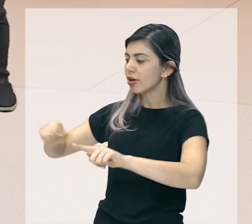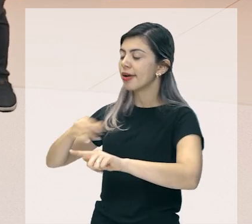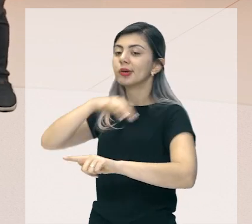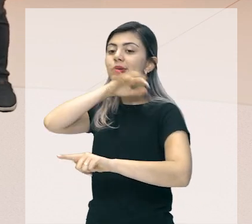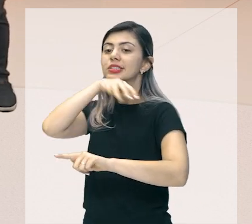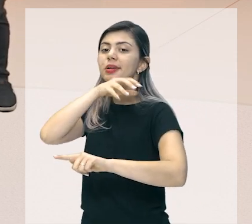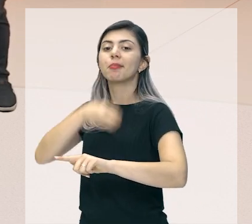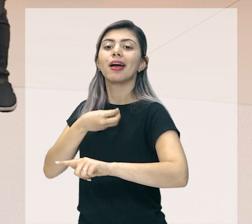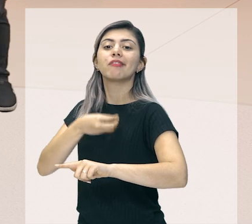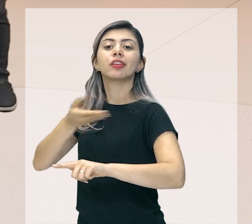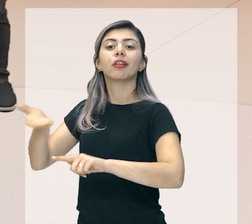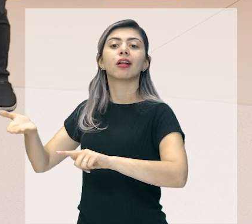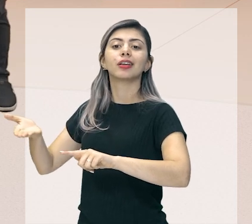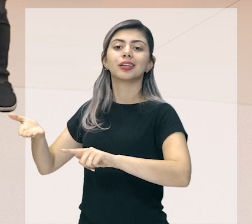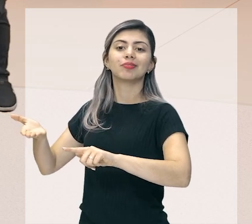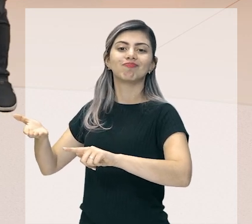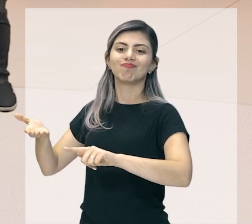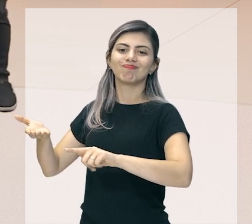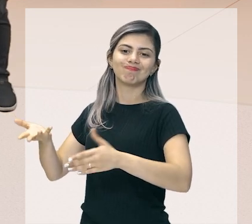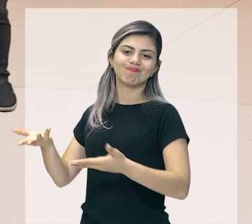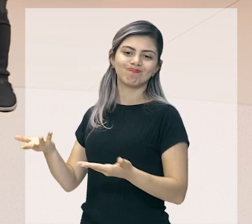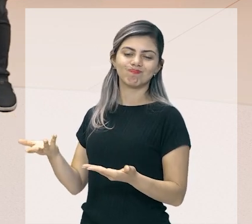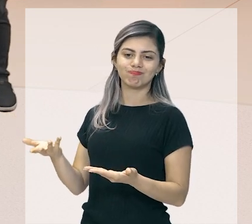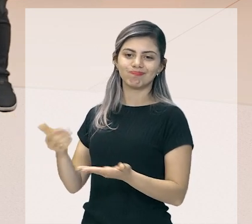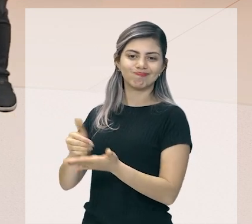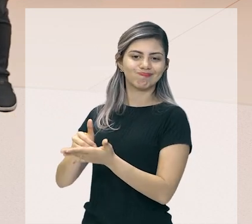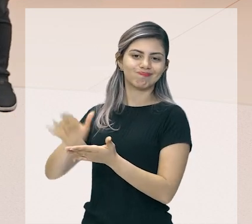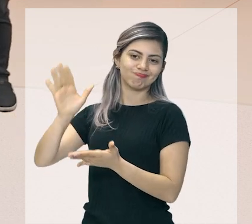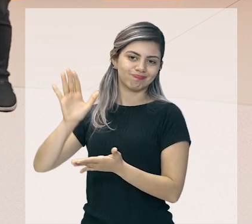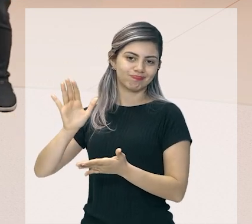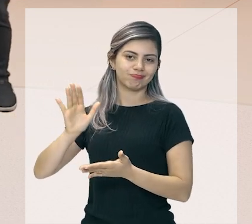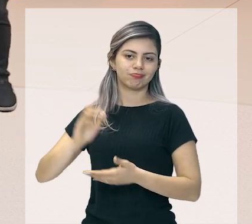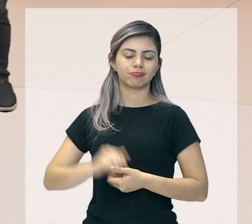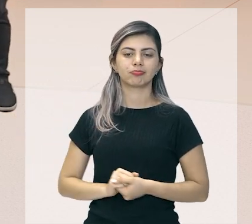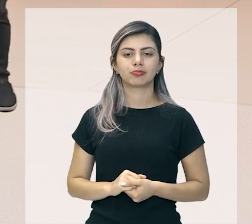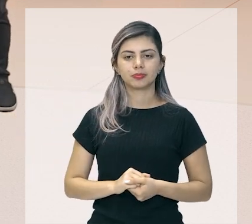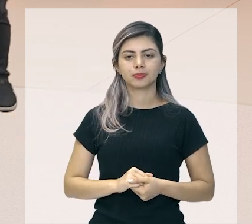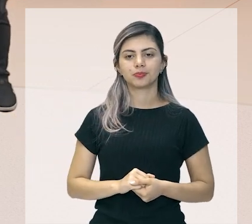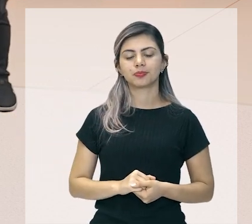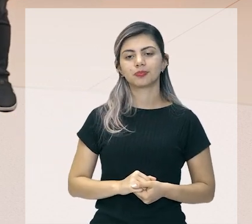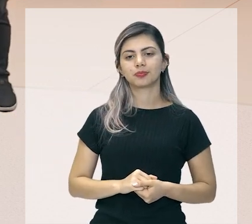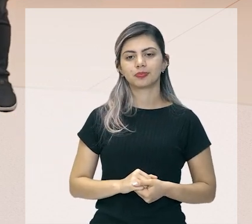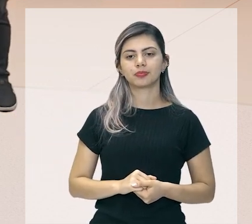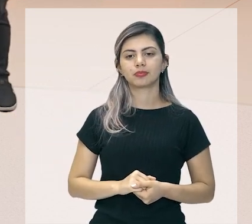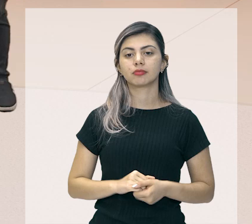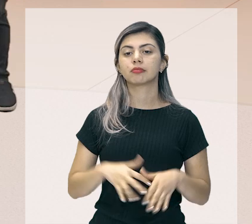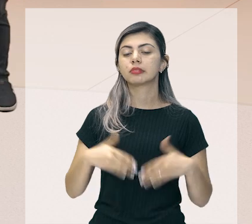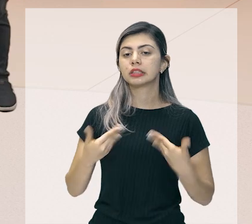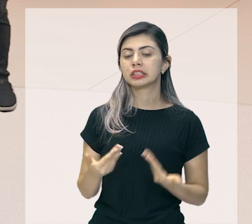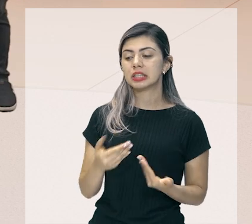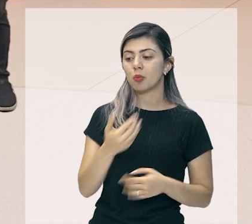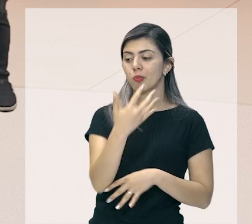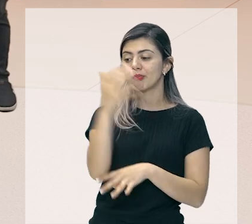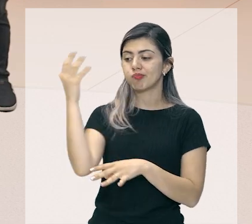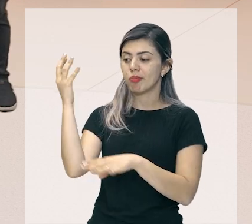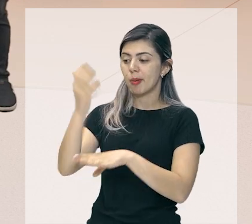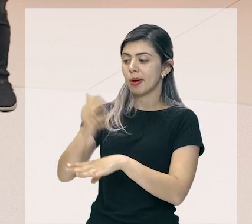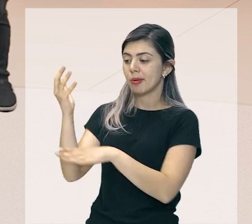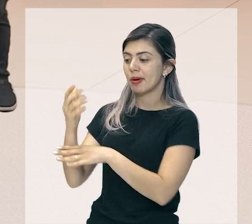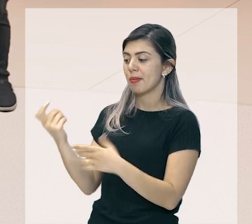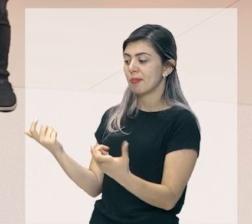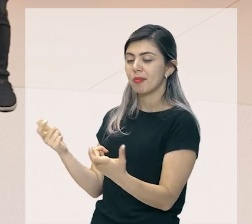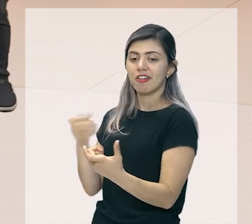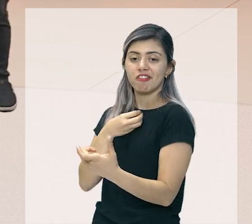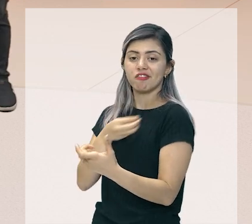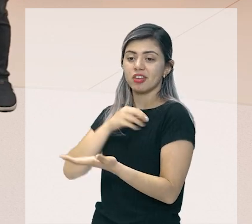moravam ali, boa sorte, né? Tudo de bom para vocês aí, né? Beijo. Então, tirou, reduziu a biodiversidade. É